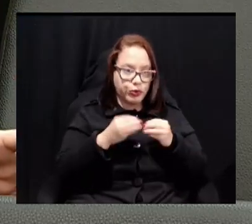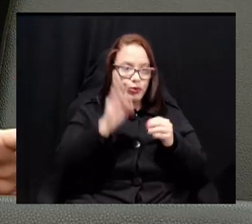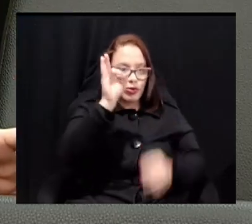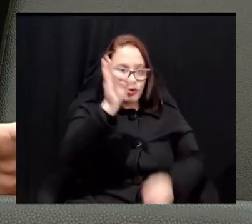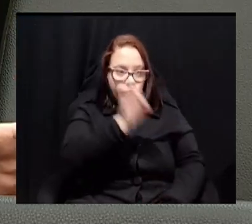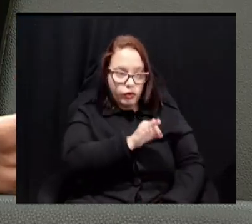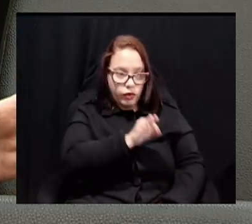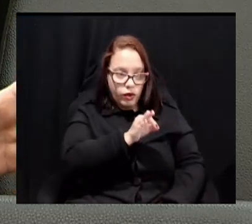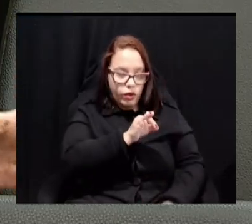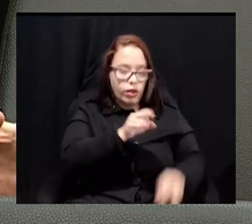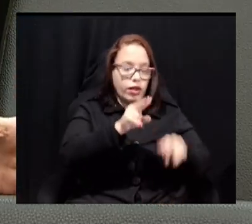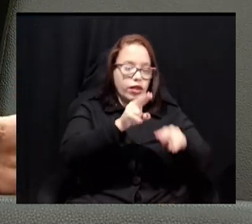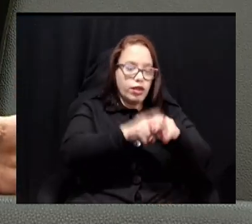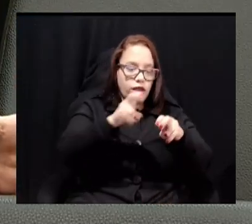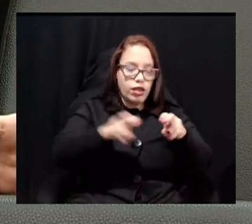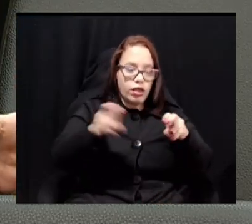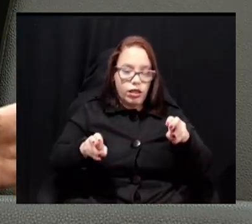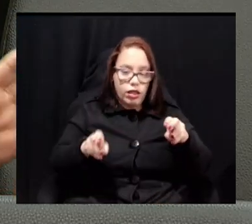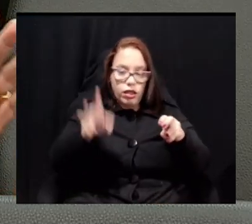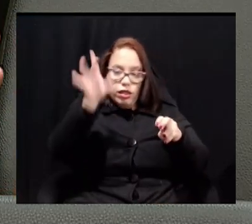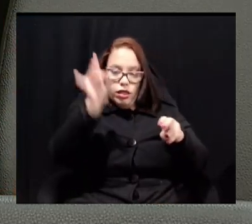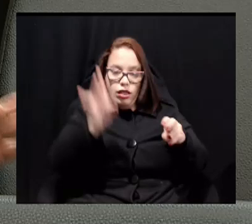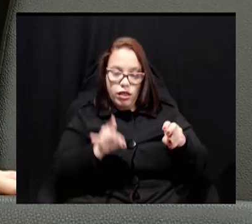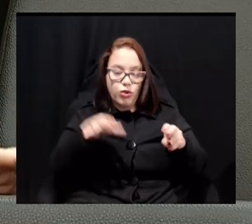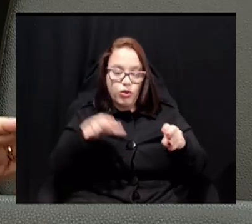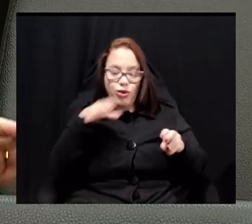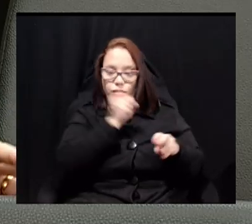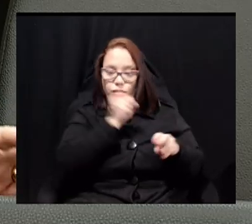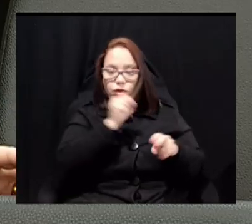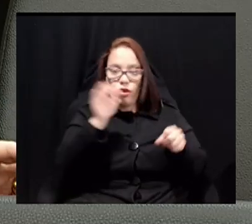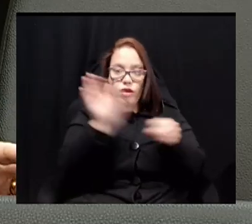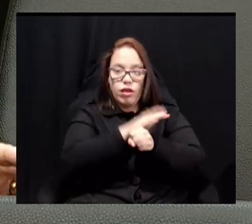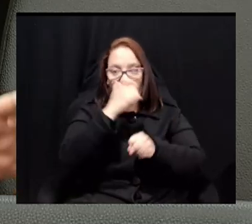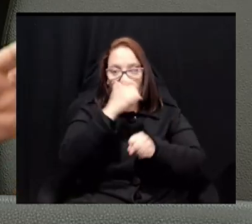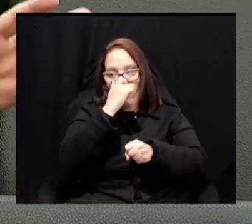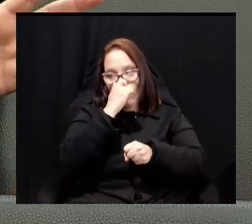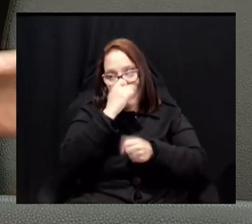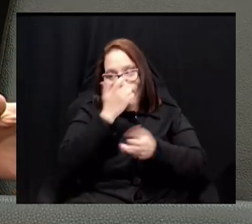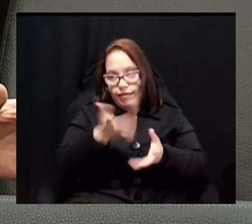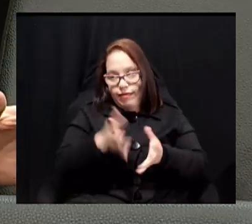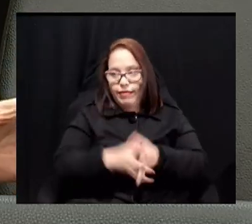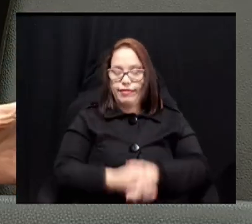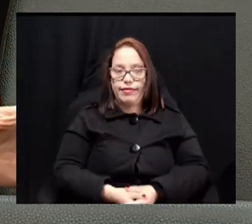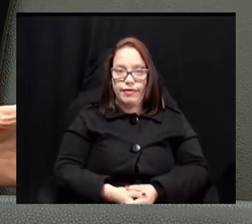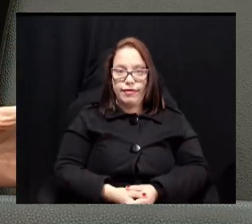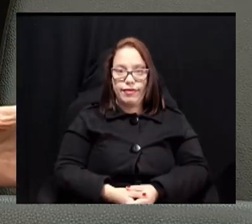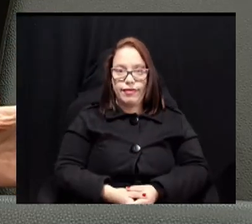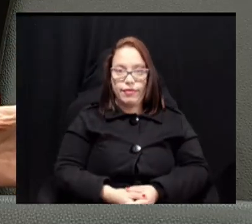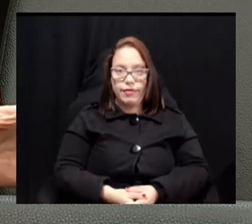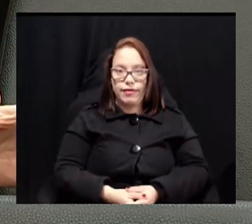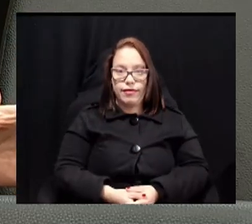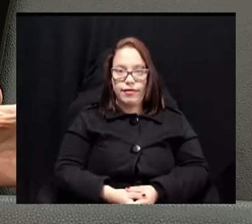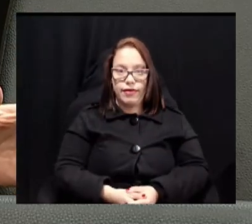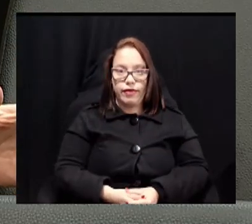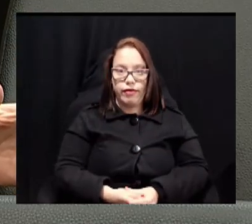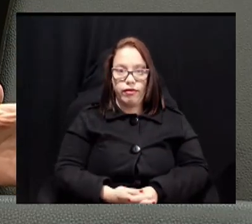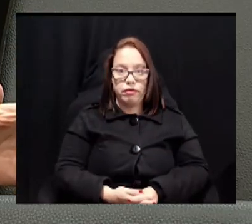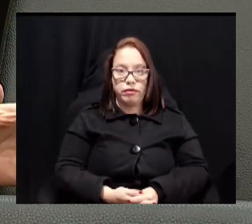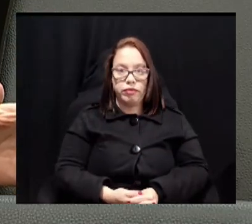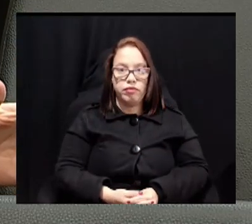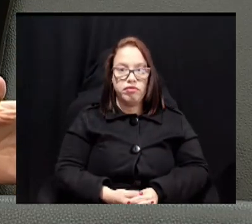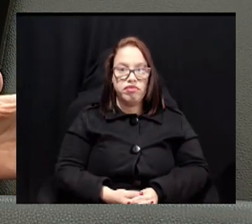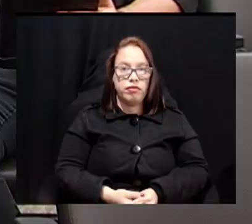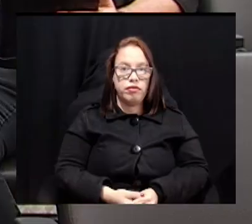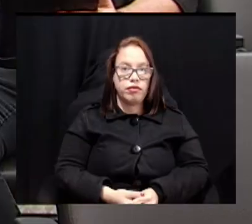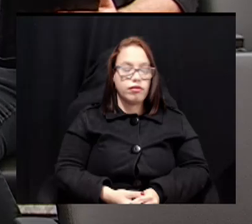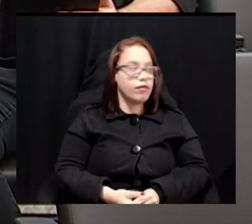são reservados, muito rapidamente, em horário de pico, principalmente do transporte, ocupado esses assentos. E muitas vezes por